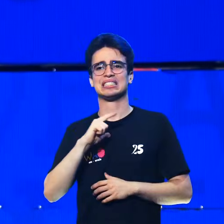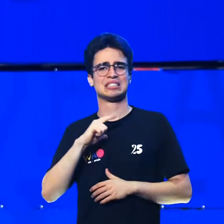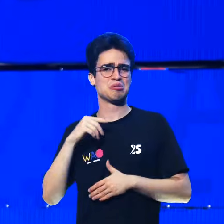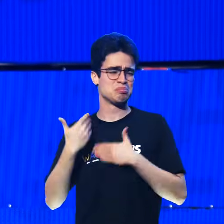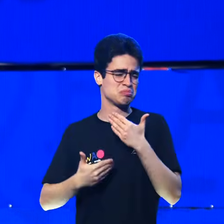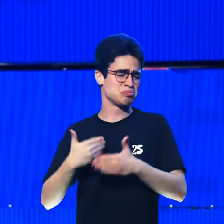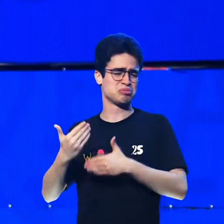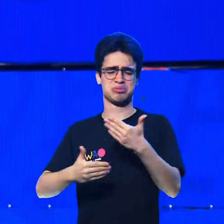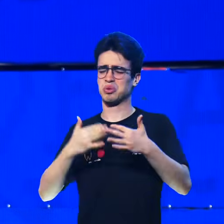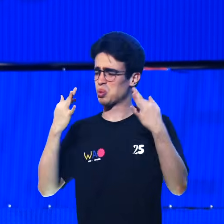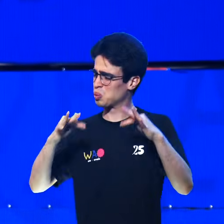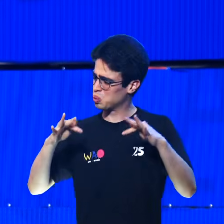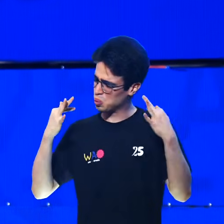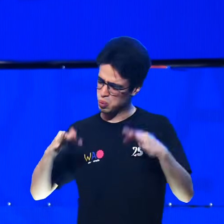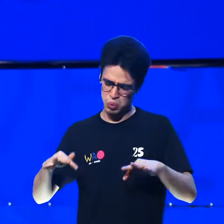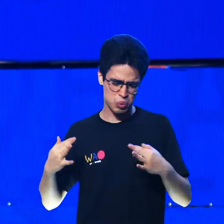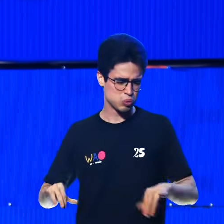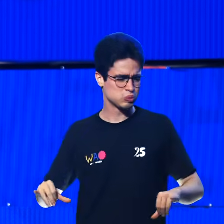processo doído na nossa vida.